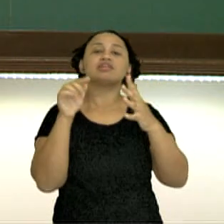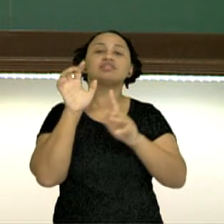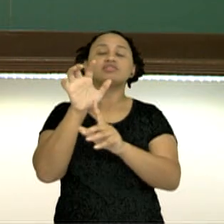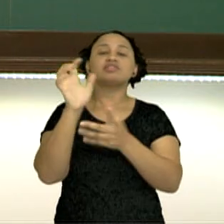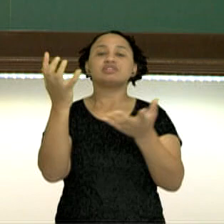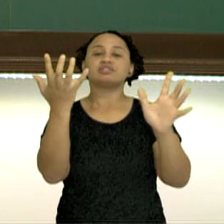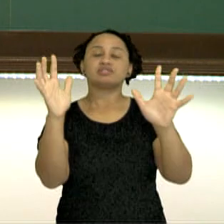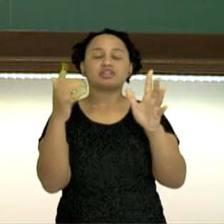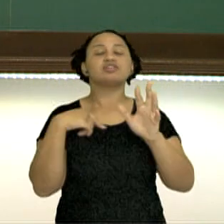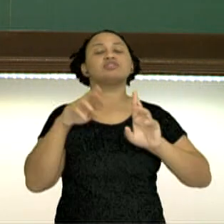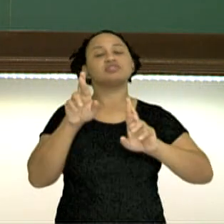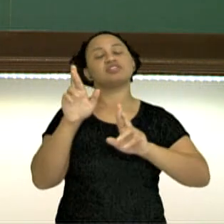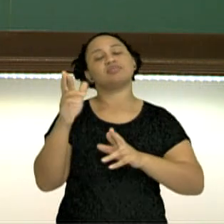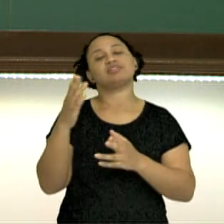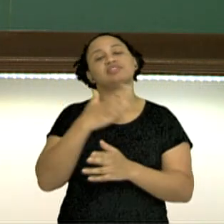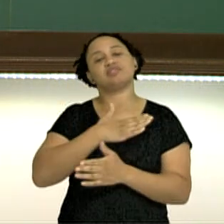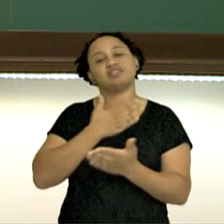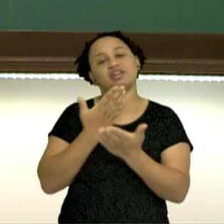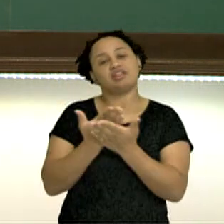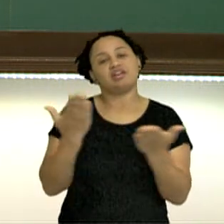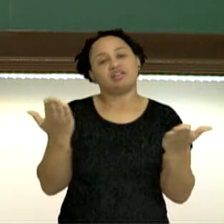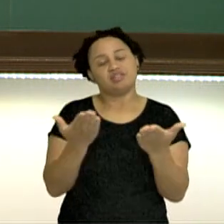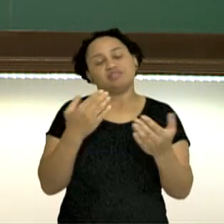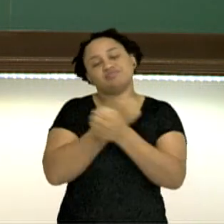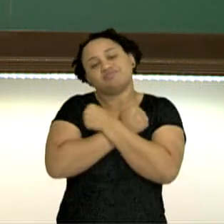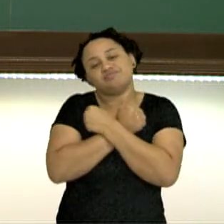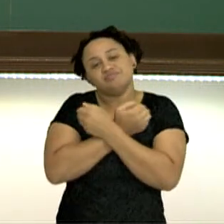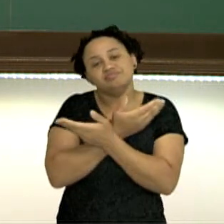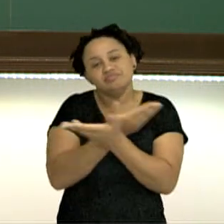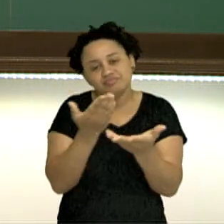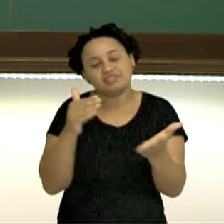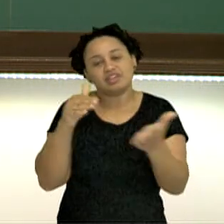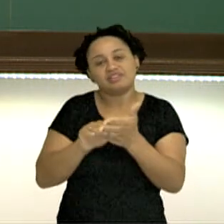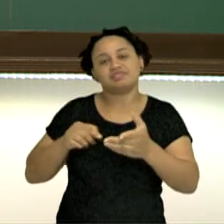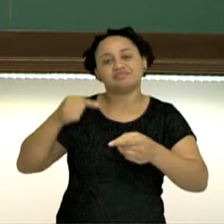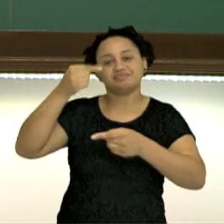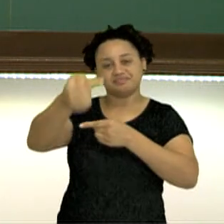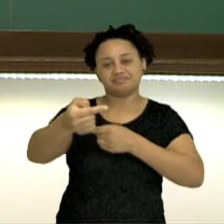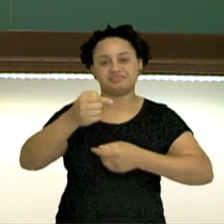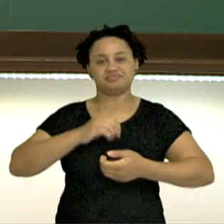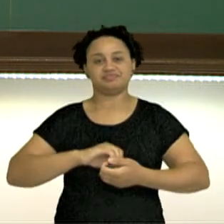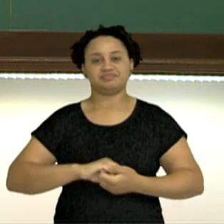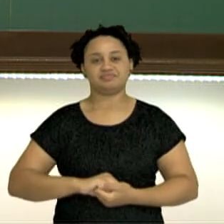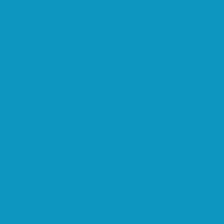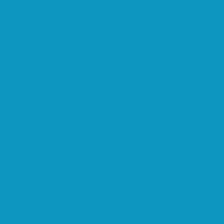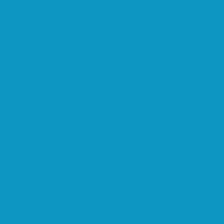Espero que vocês tenham gostado dessa nossa aula de hoje. Um forte abraço para você e até a próxima aula!